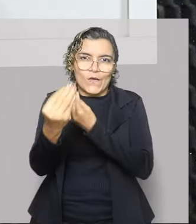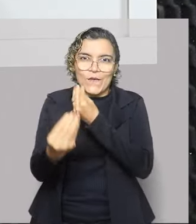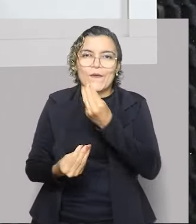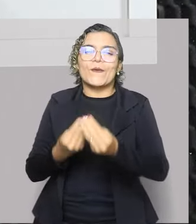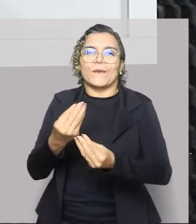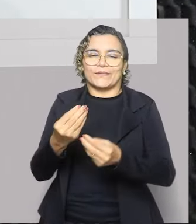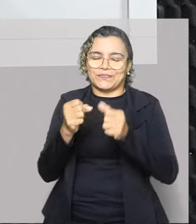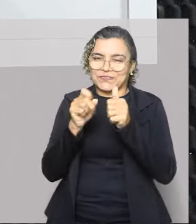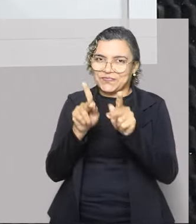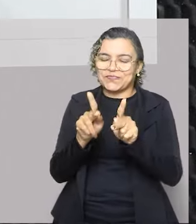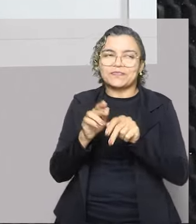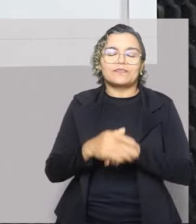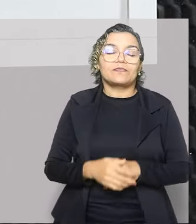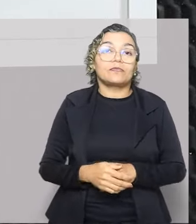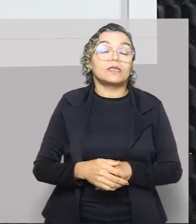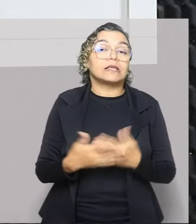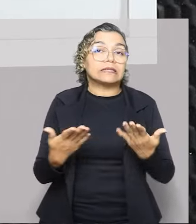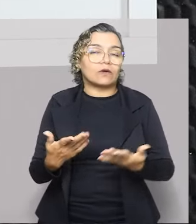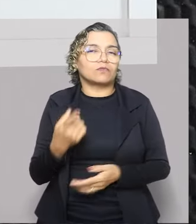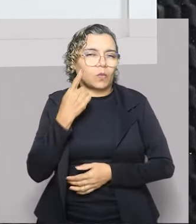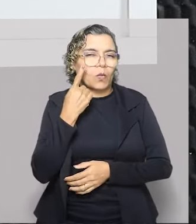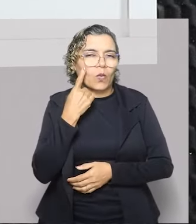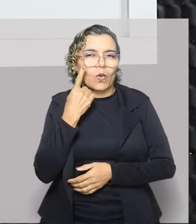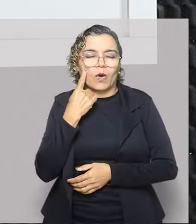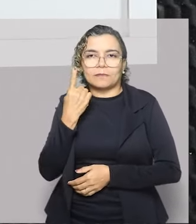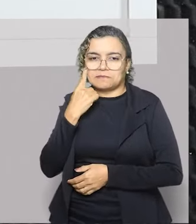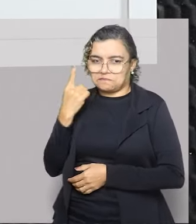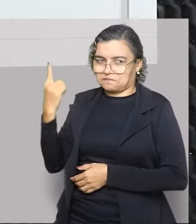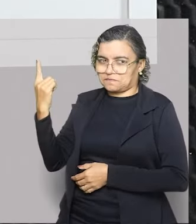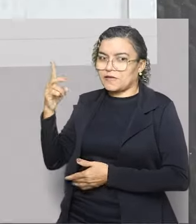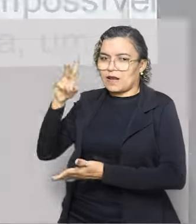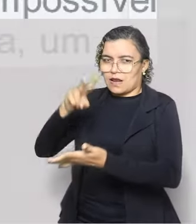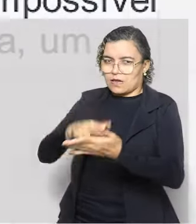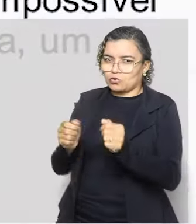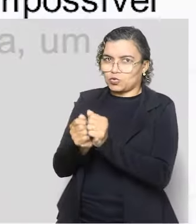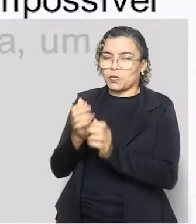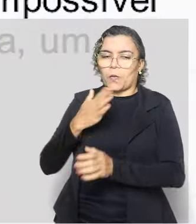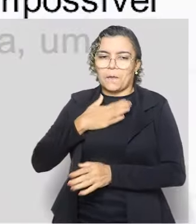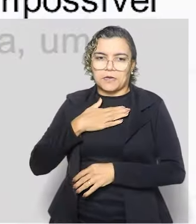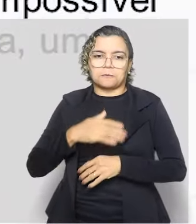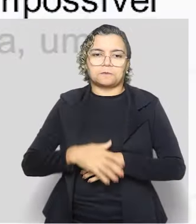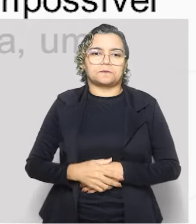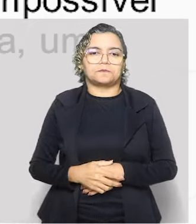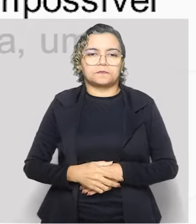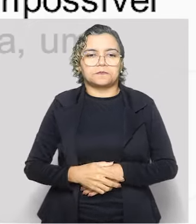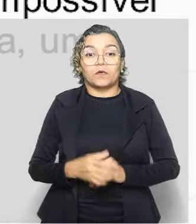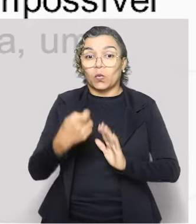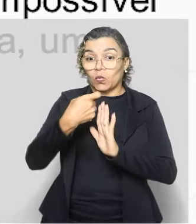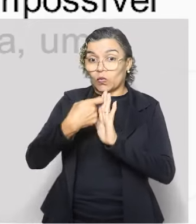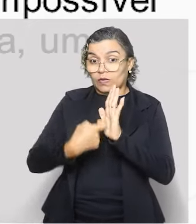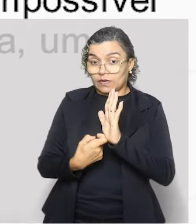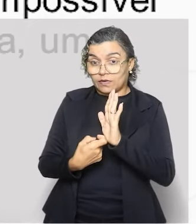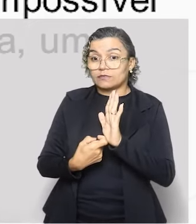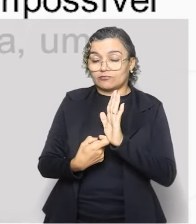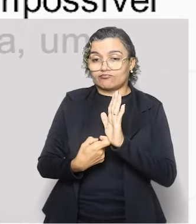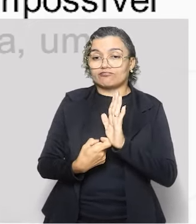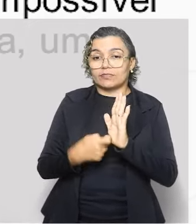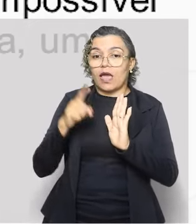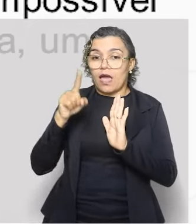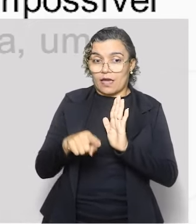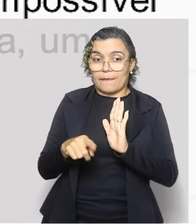ali pra gente Então observa aí comigo Leia por favor fala o seguinte o texto abaixo foi